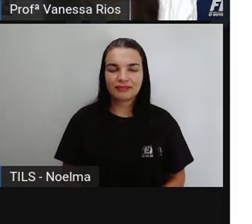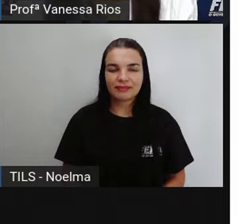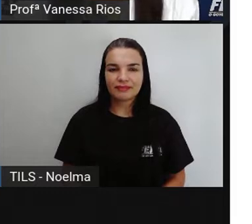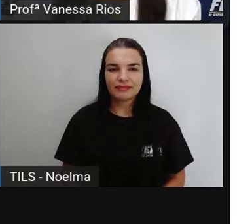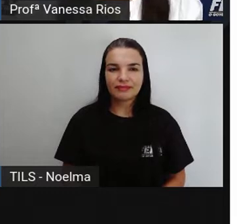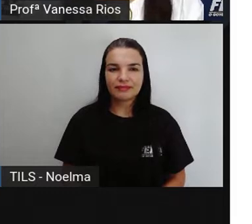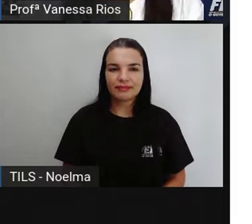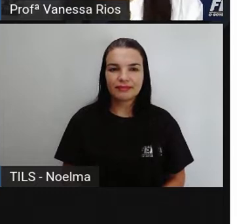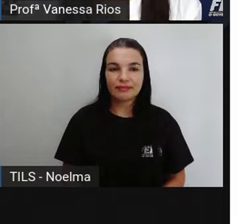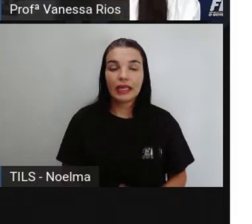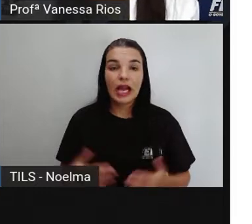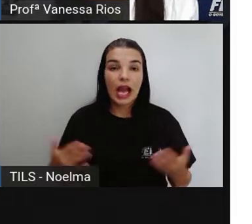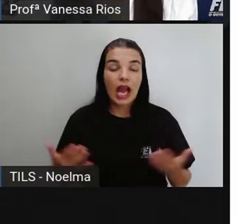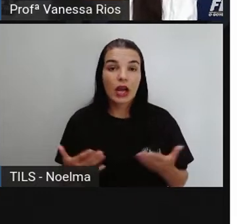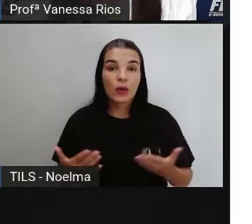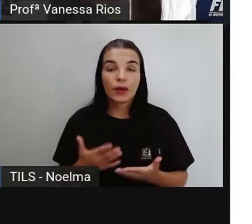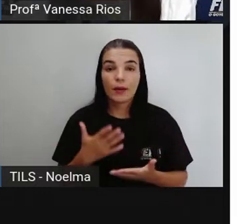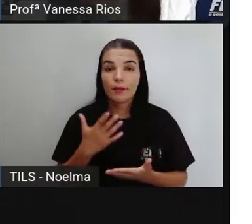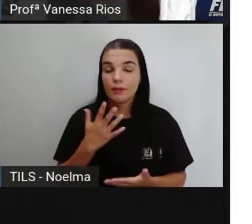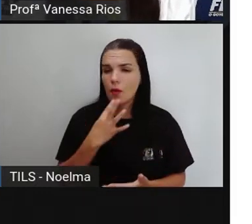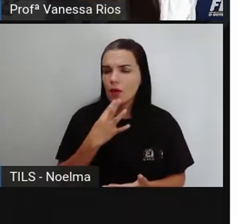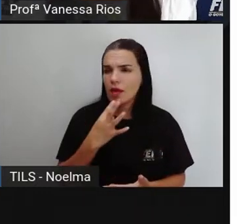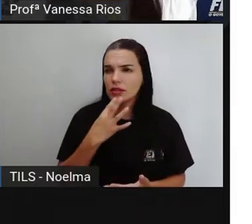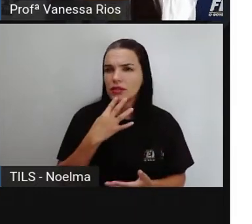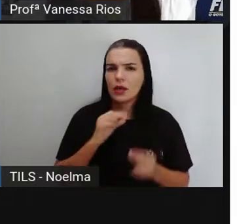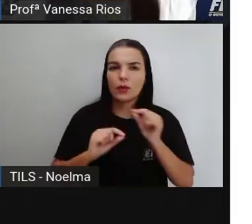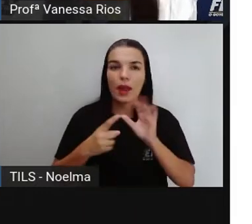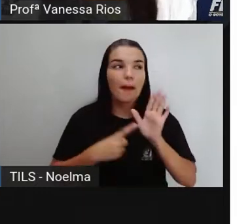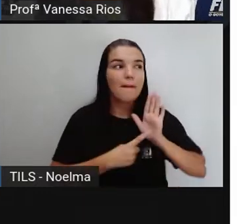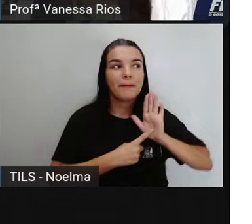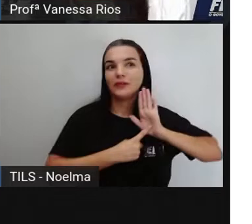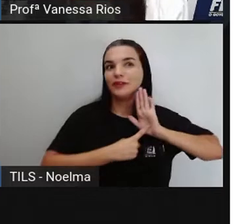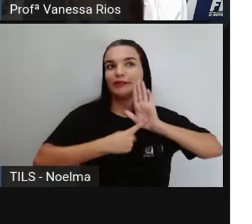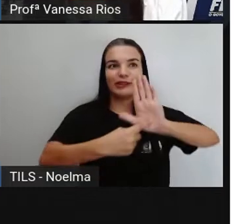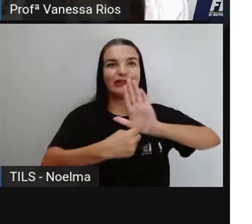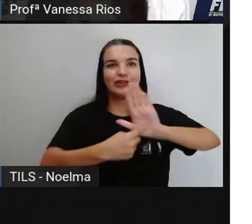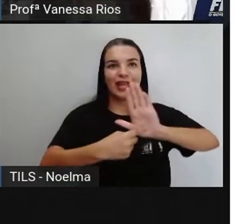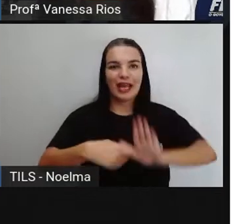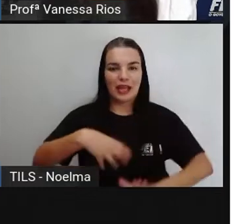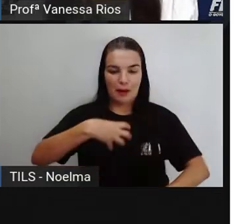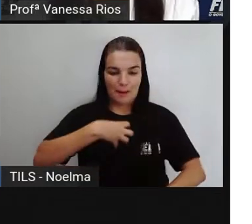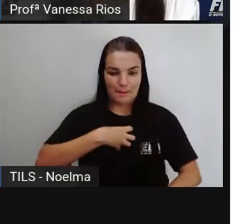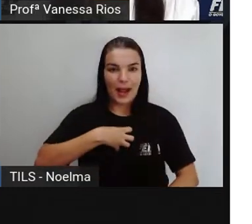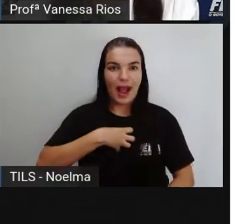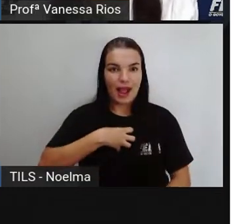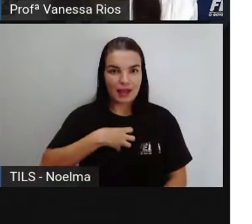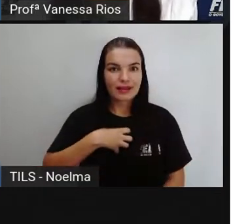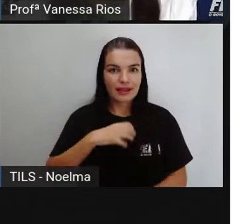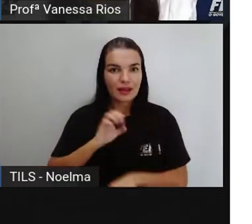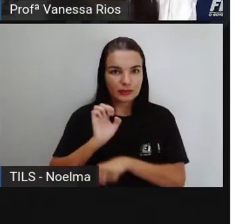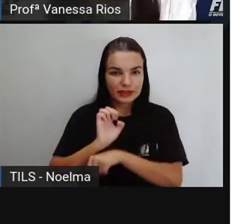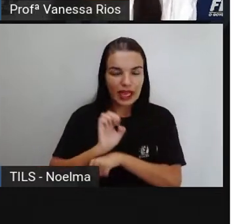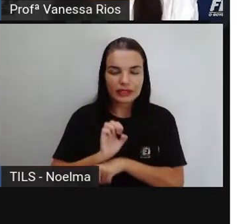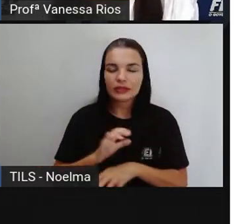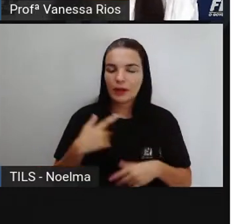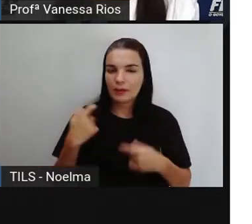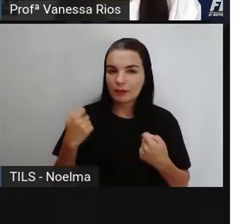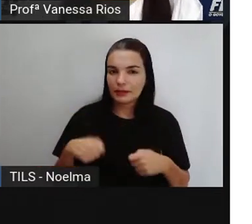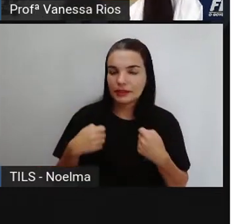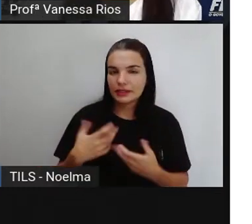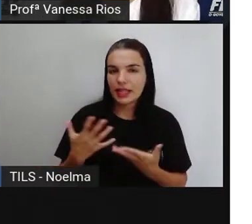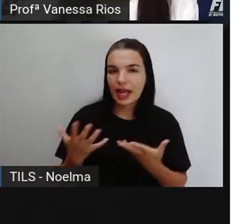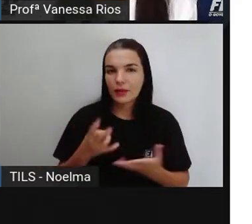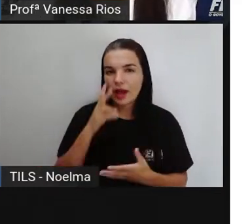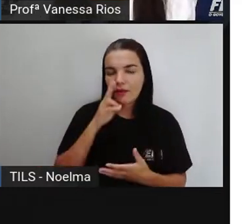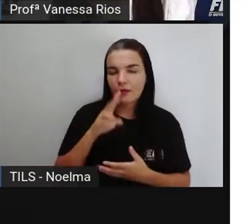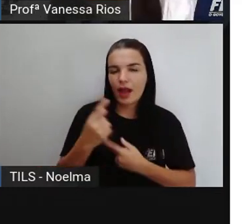E aí, para conhecer, né, o destaque dos baianos, o destaque da Bahia entre essas manifestações, a Pro vai colocar